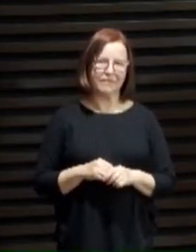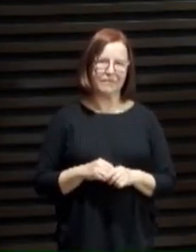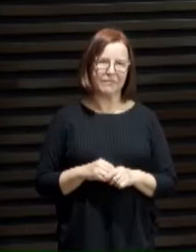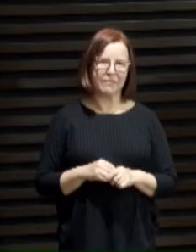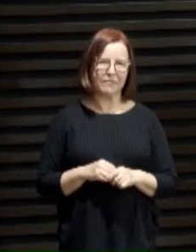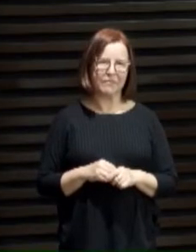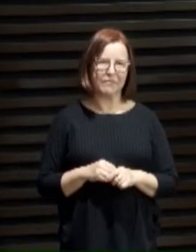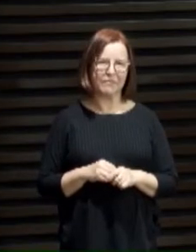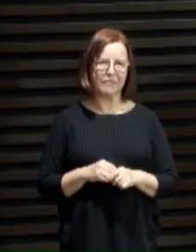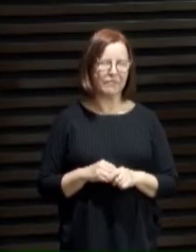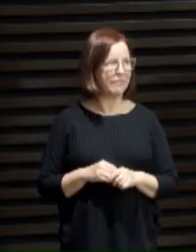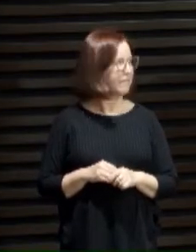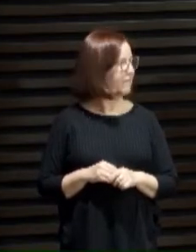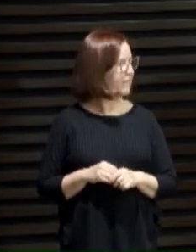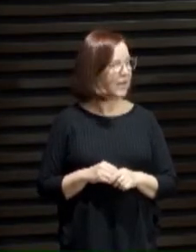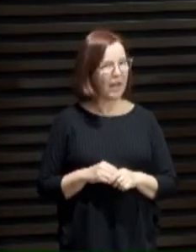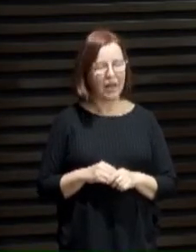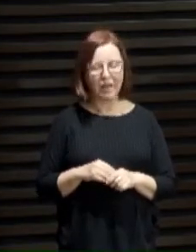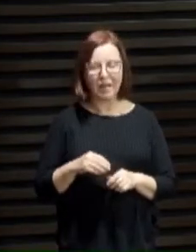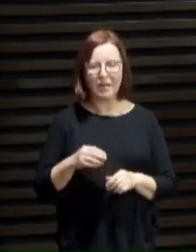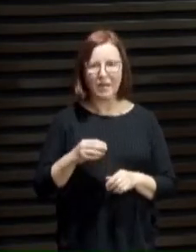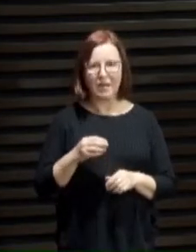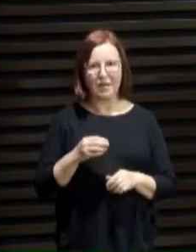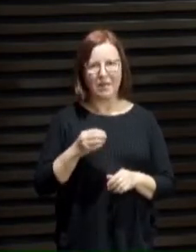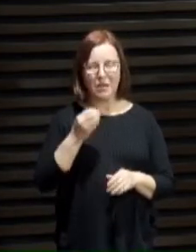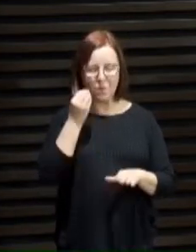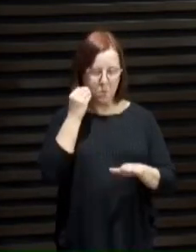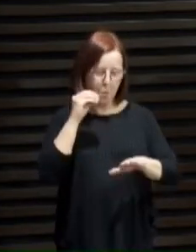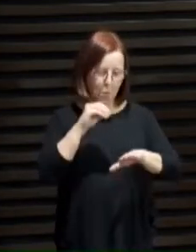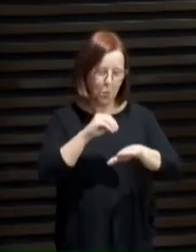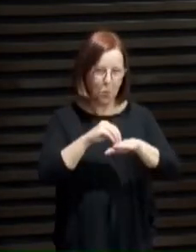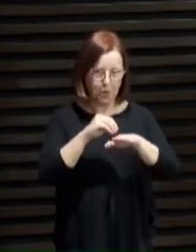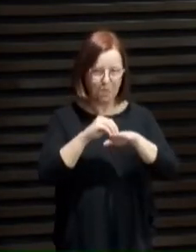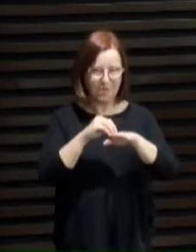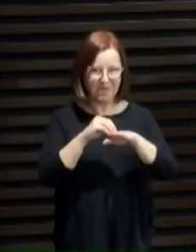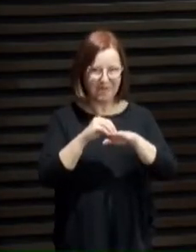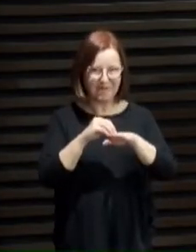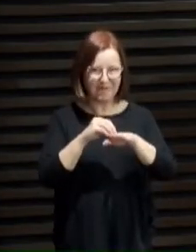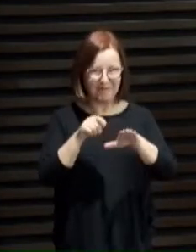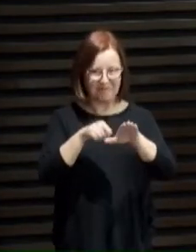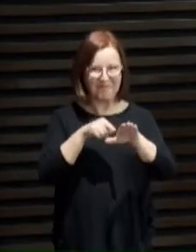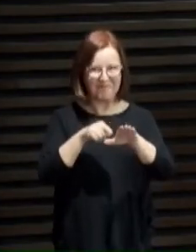Beija os pés de Jesus. Imagina, meus irmãos.